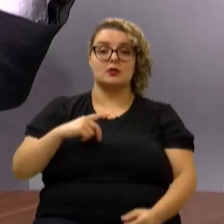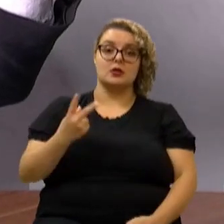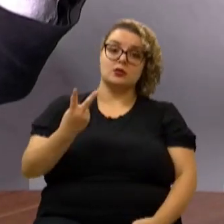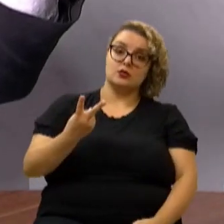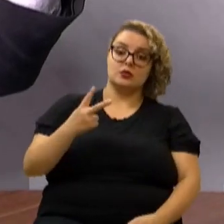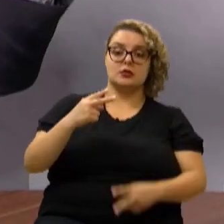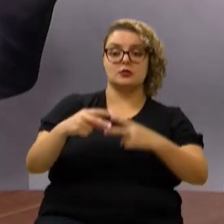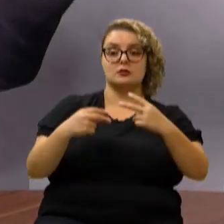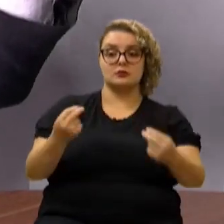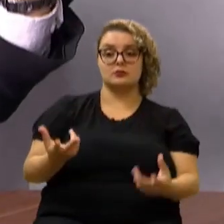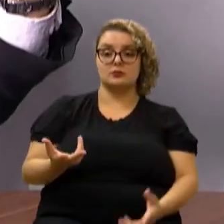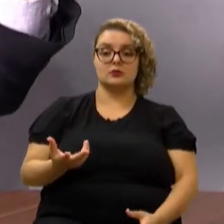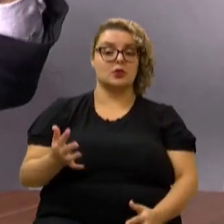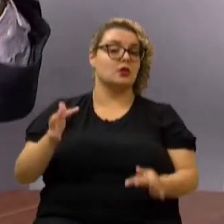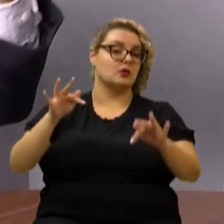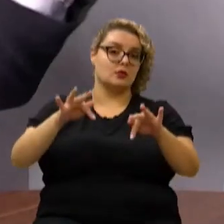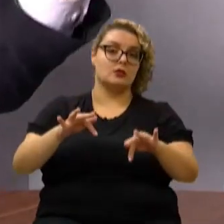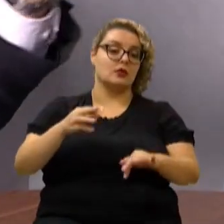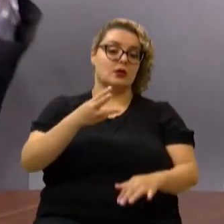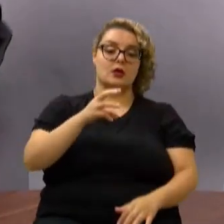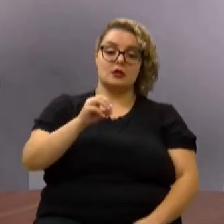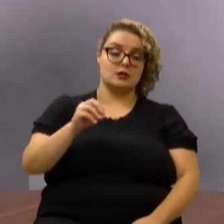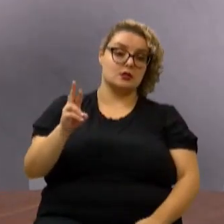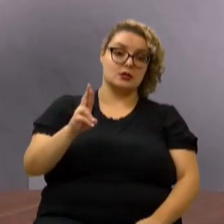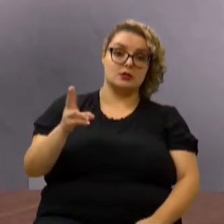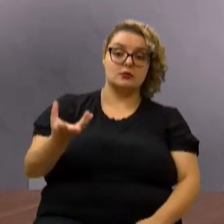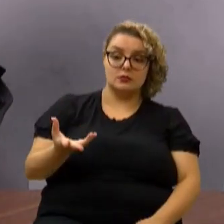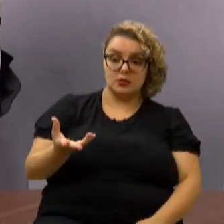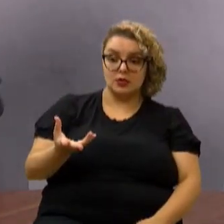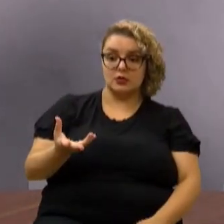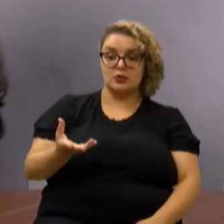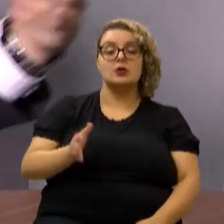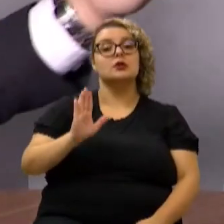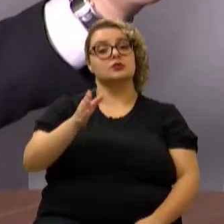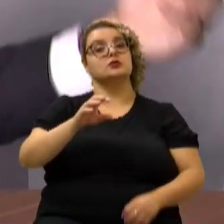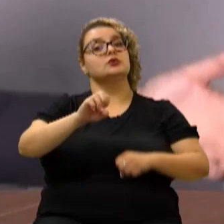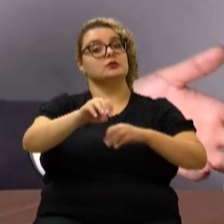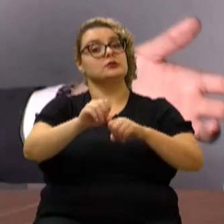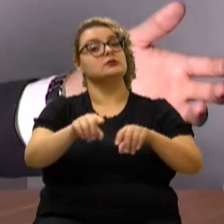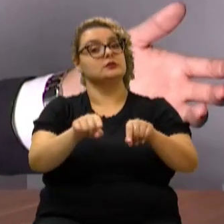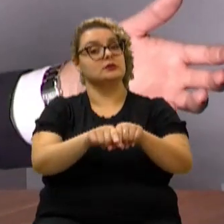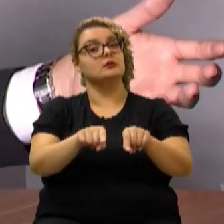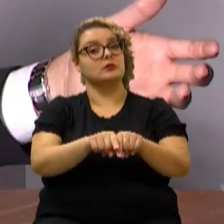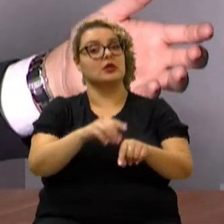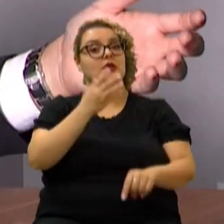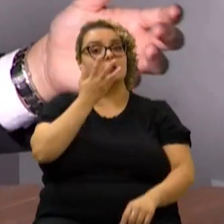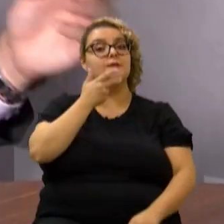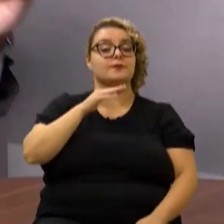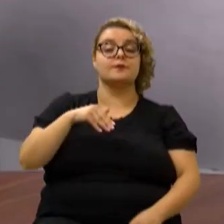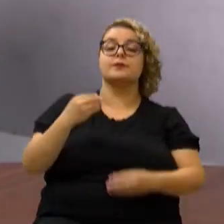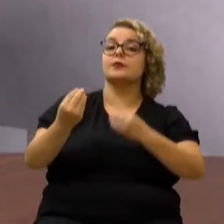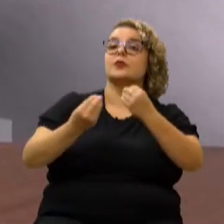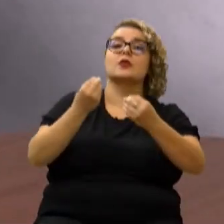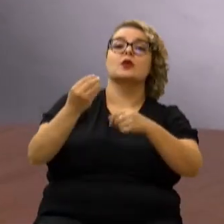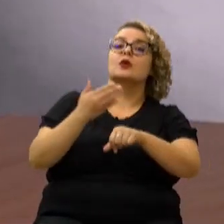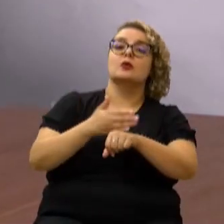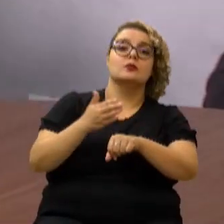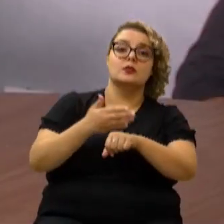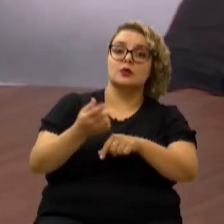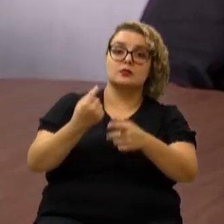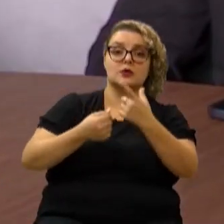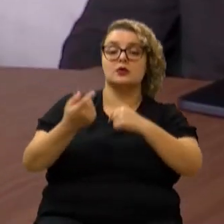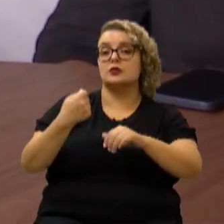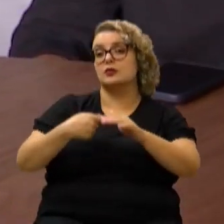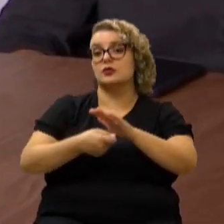frente, você vai ter dois presentes que no final somam R$300. Assim você já vai ensinando também para a criança como